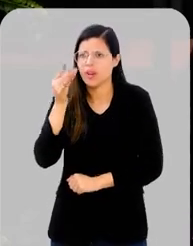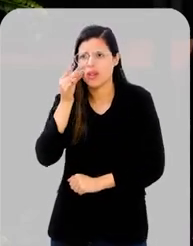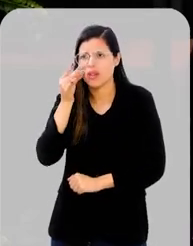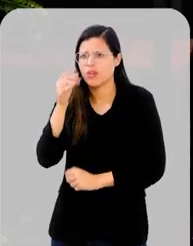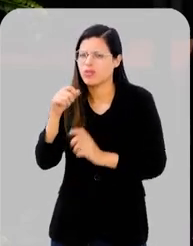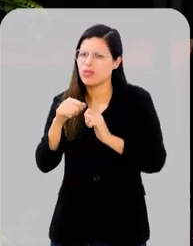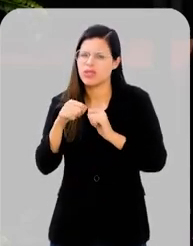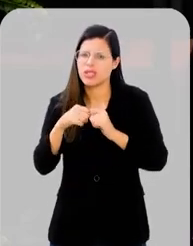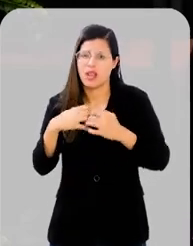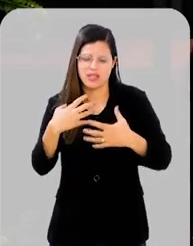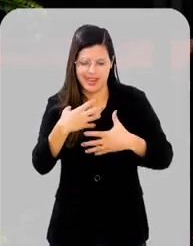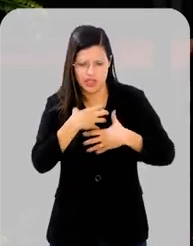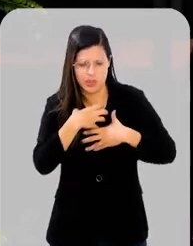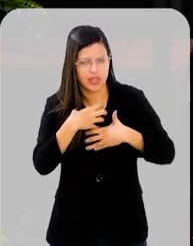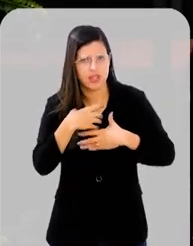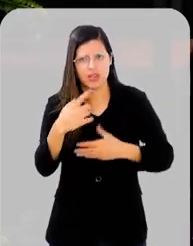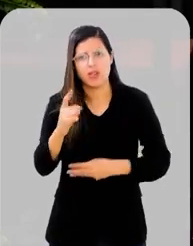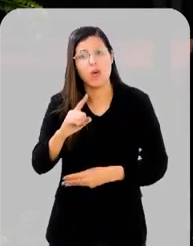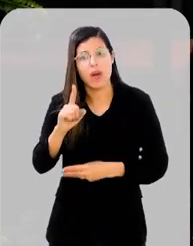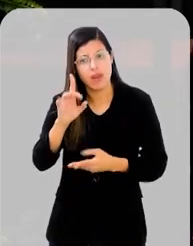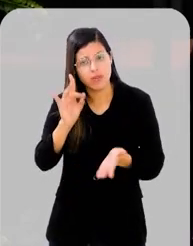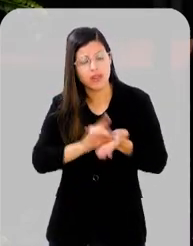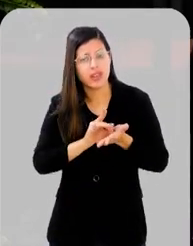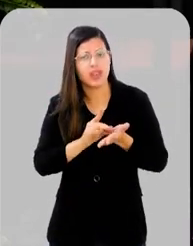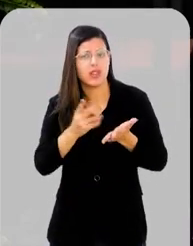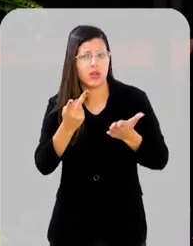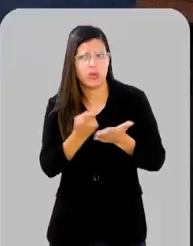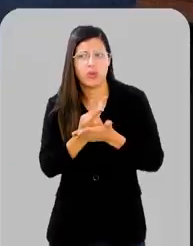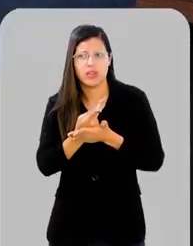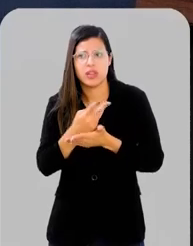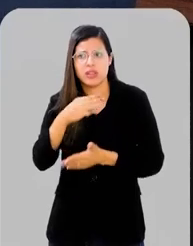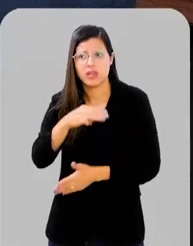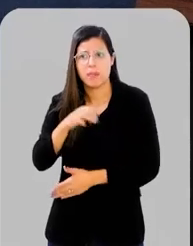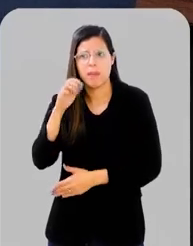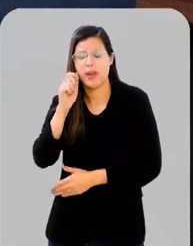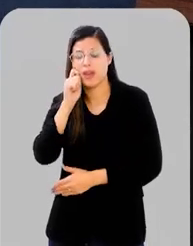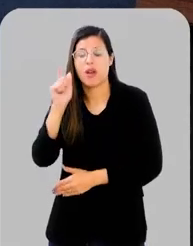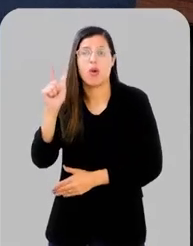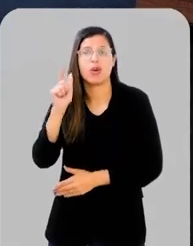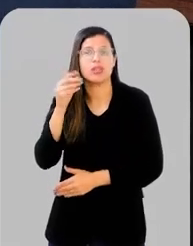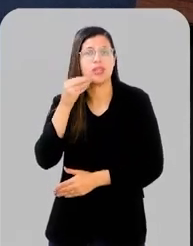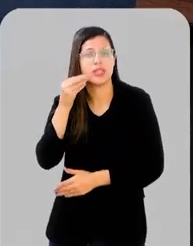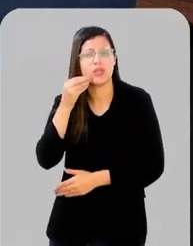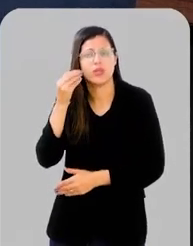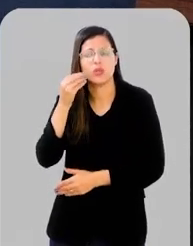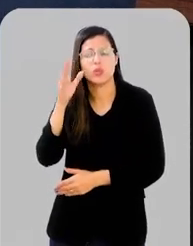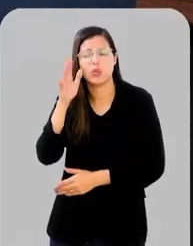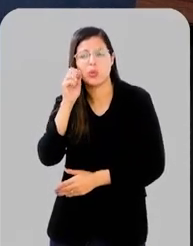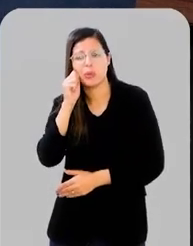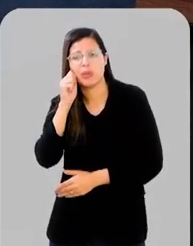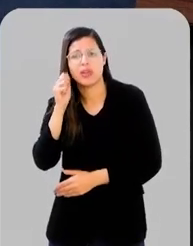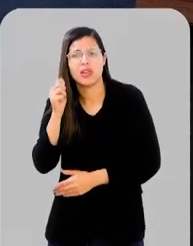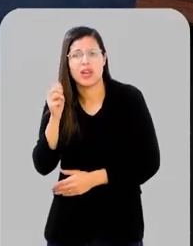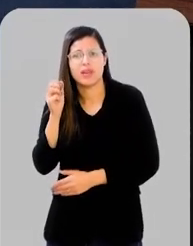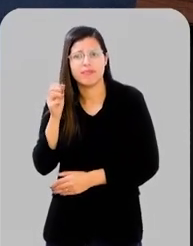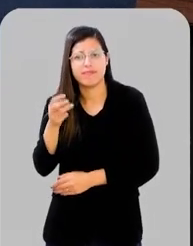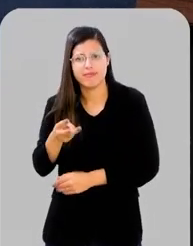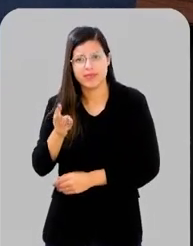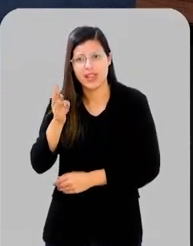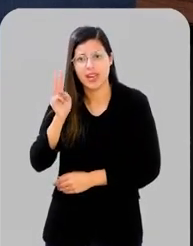realidade como essa não tô fazendo sentimentalismo não Isto é real nós sabemos as mães acordam tentando dormir à 3 da